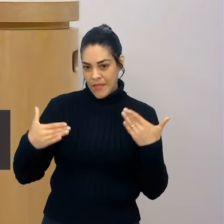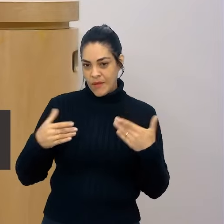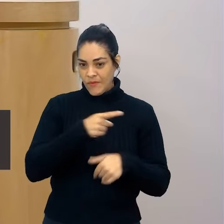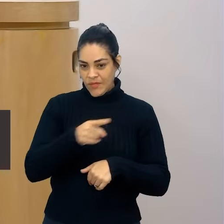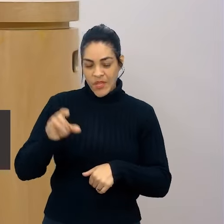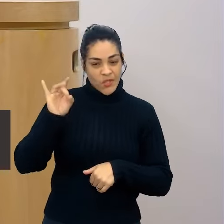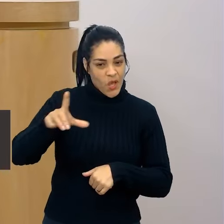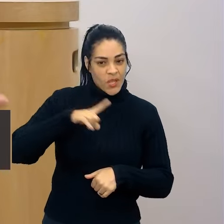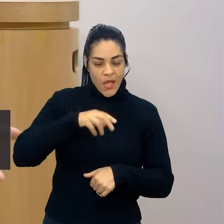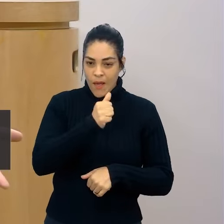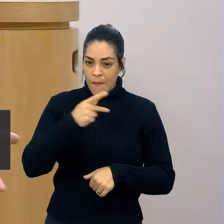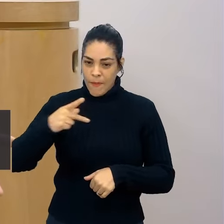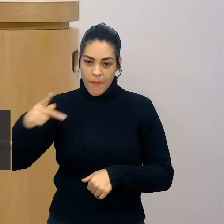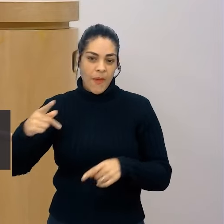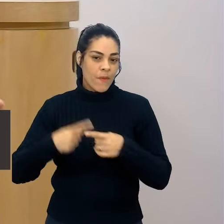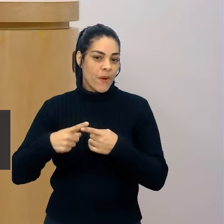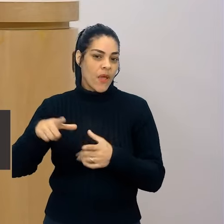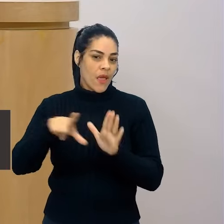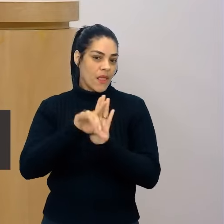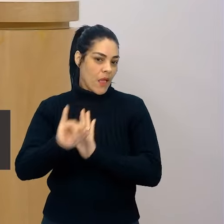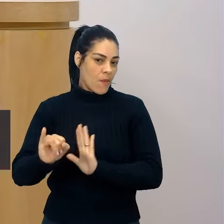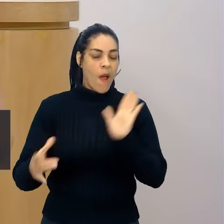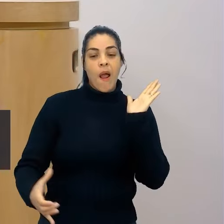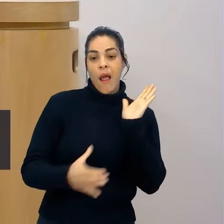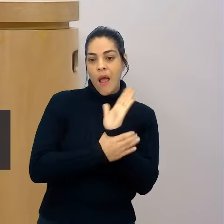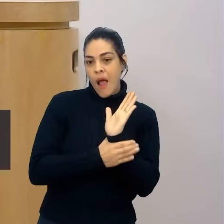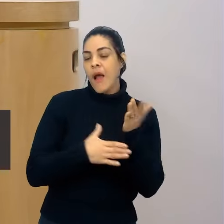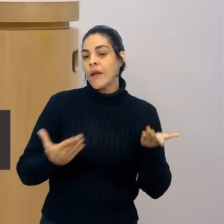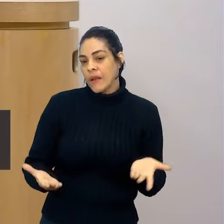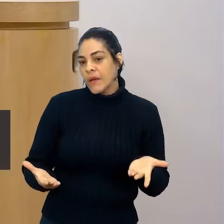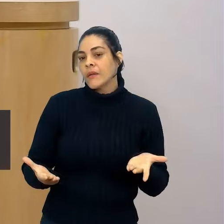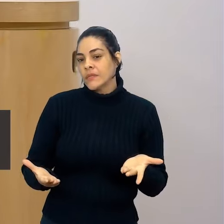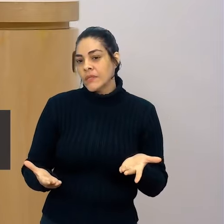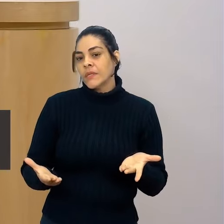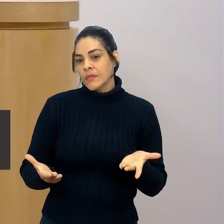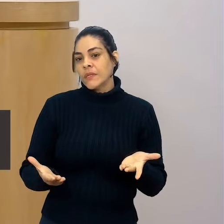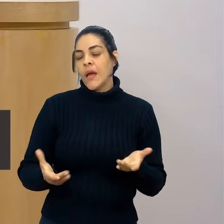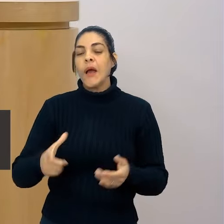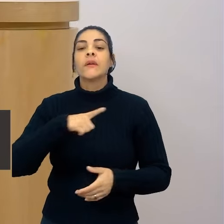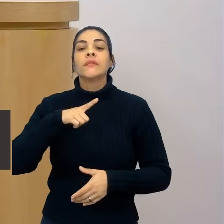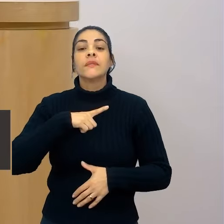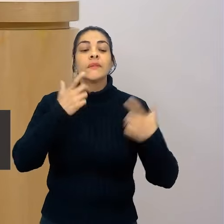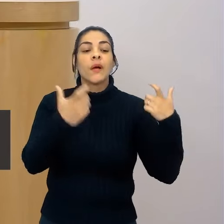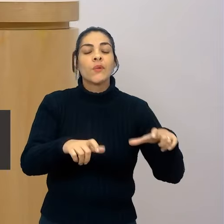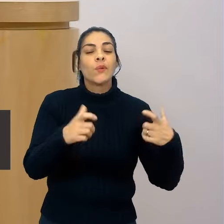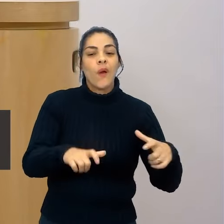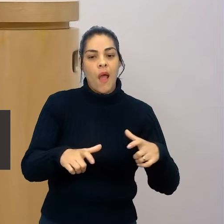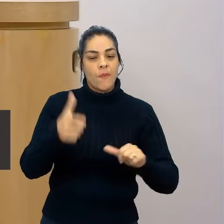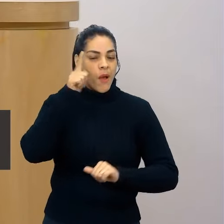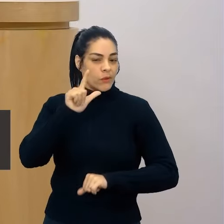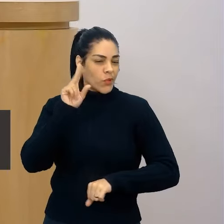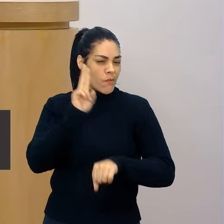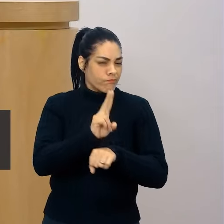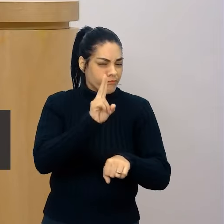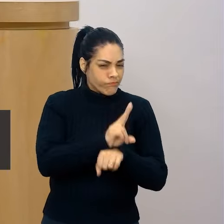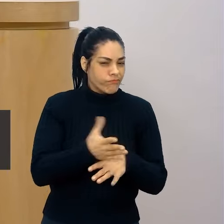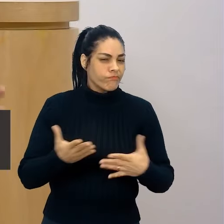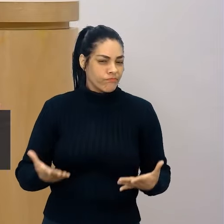você só tem uma APP porque tem uma lei ali que garante, né, essa existência desse lugar para ser preservado de